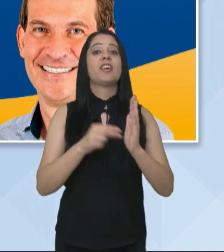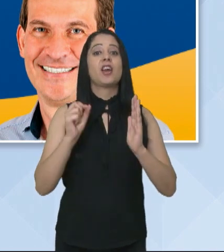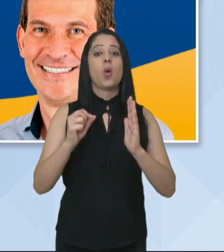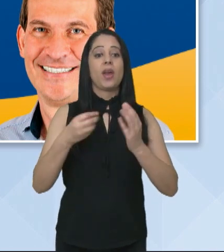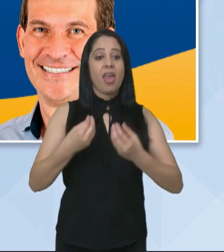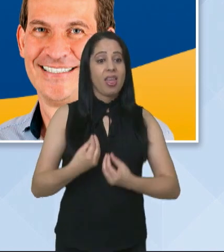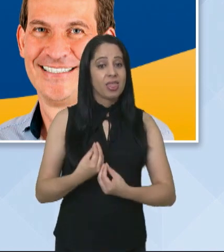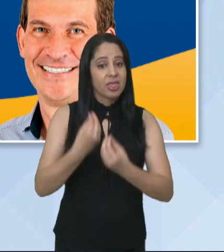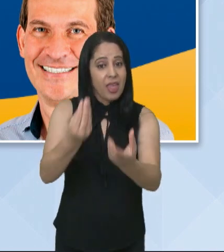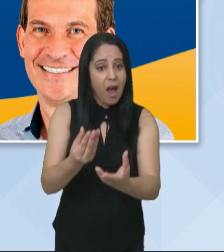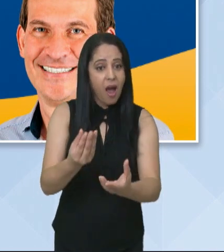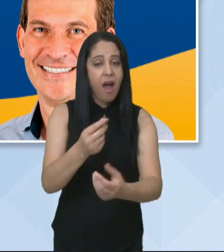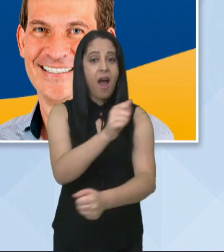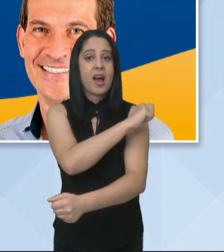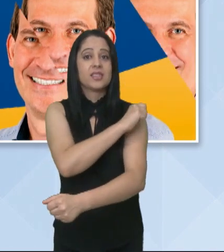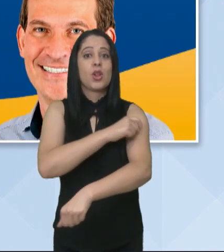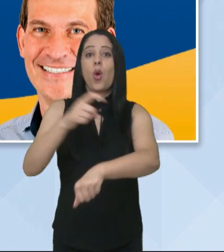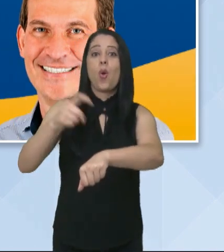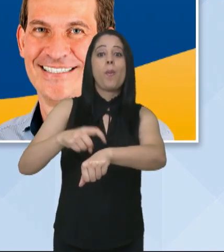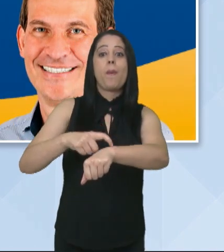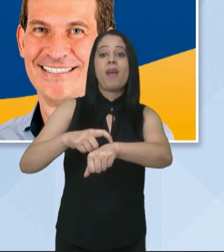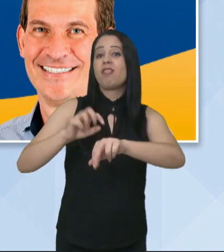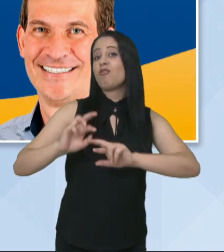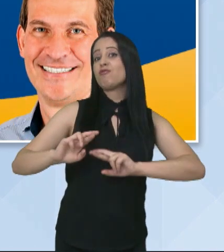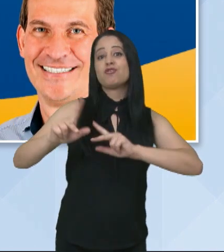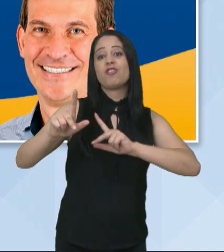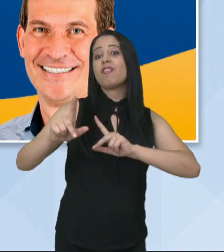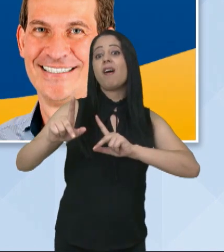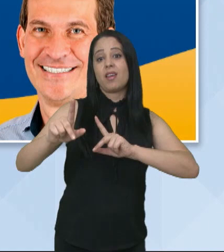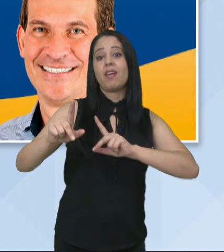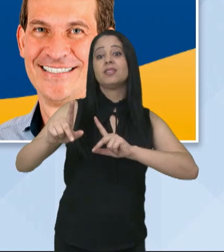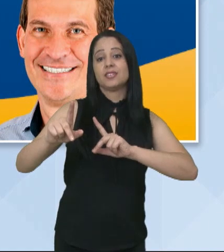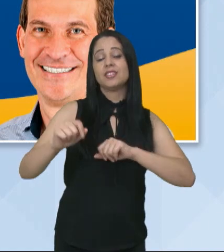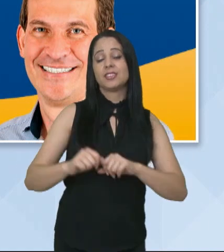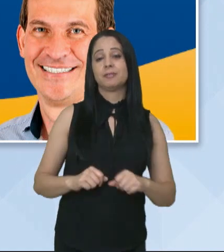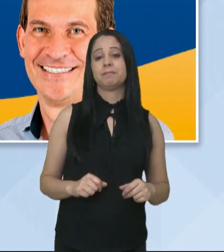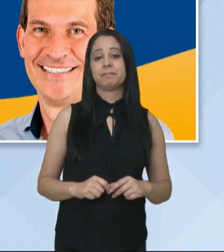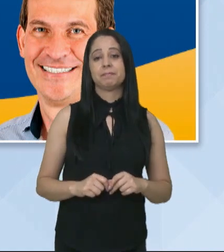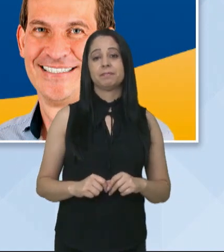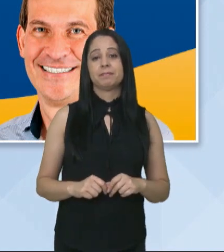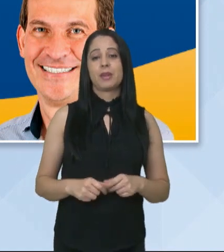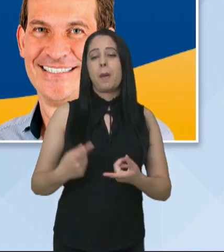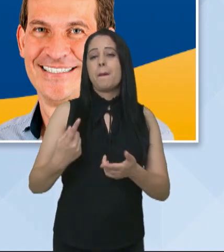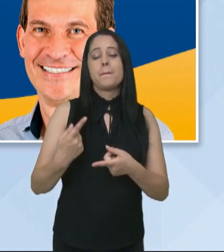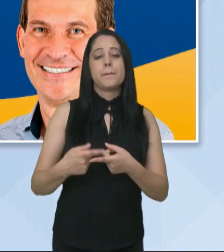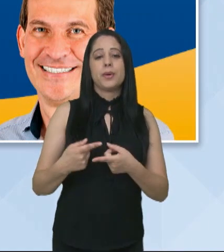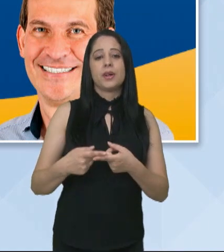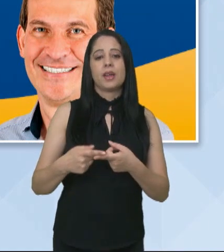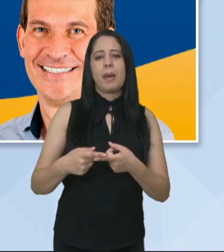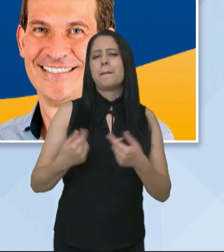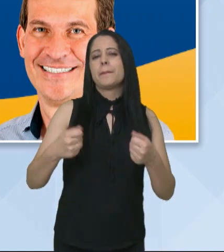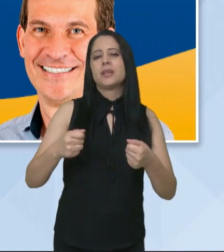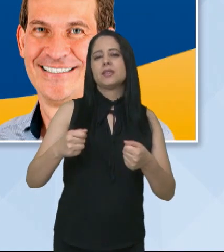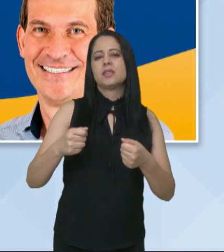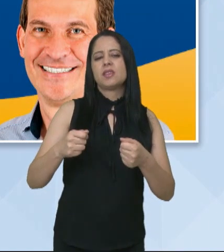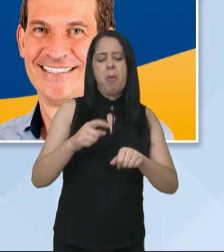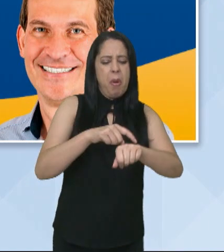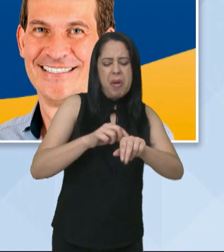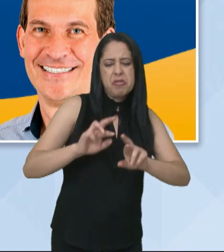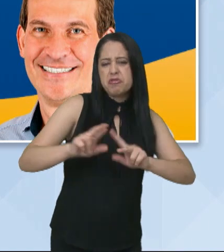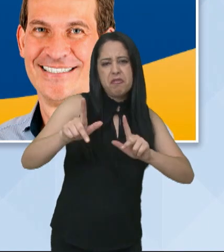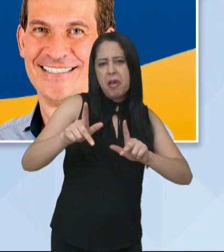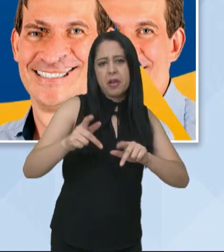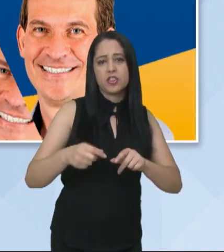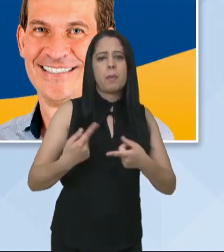esses alunos um momento diferente do que normalmente eles têm no seu